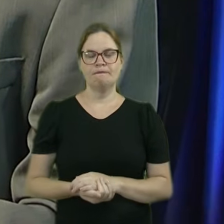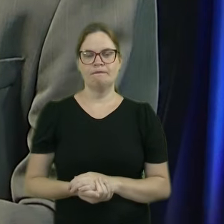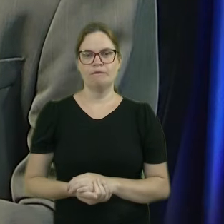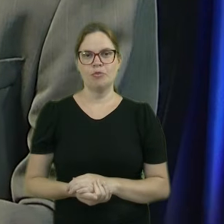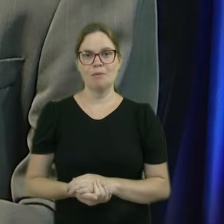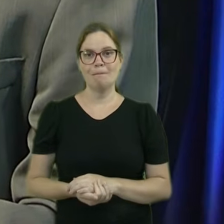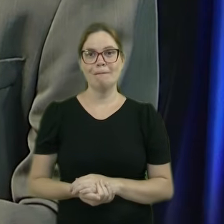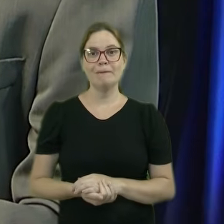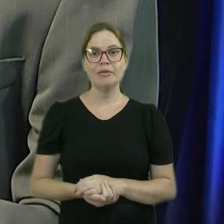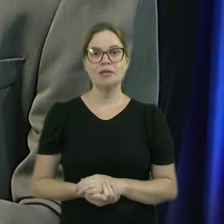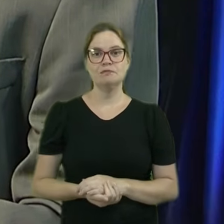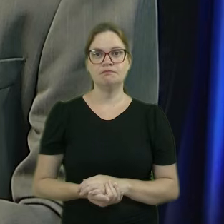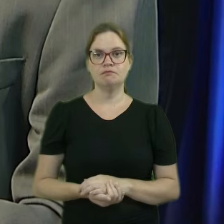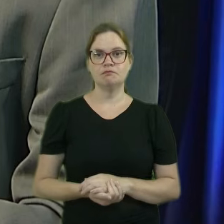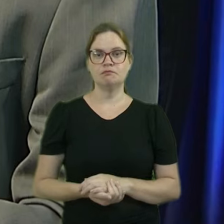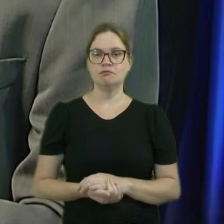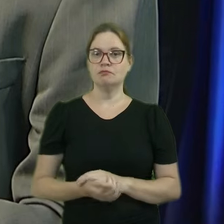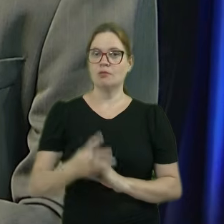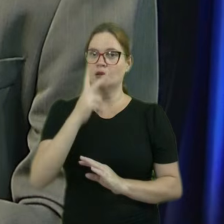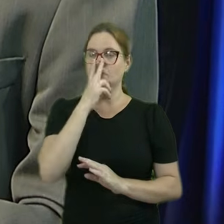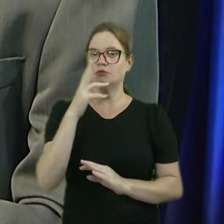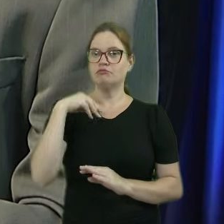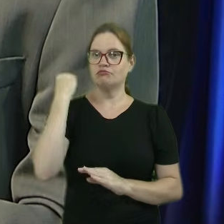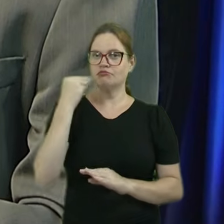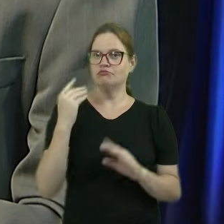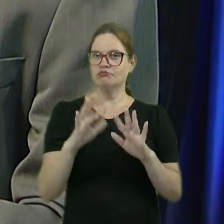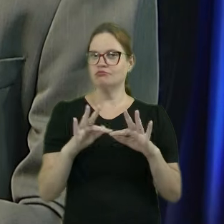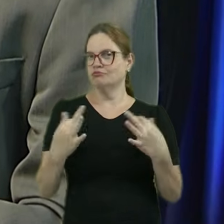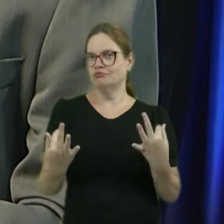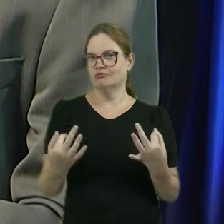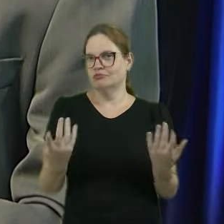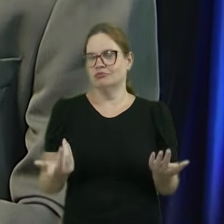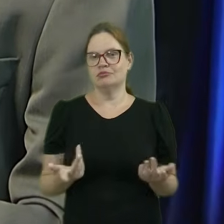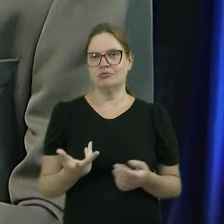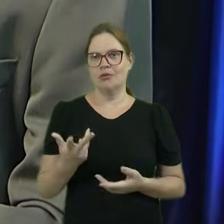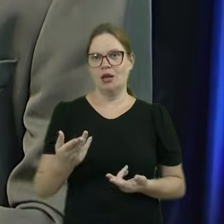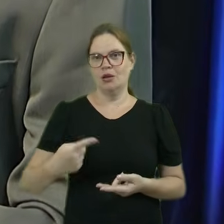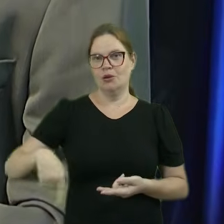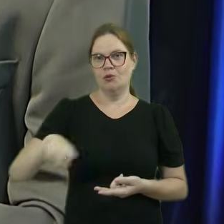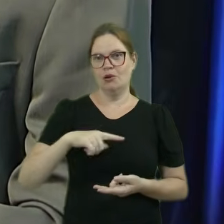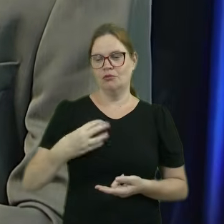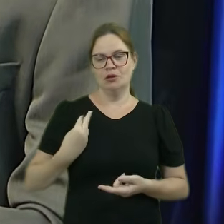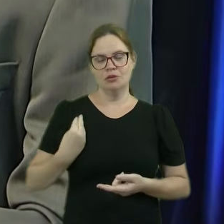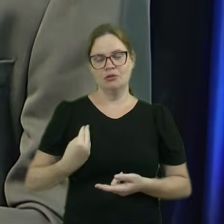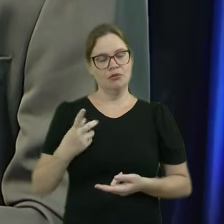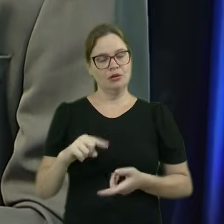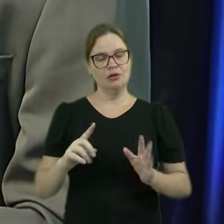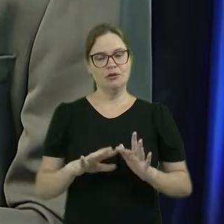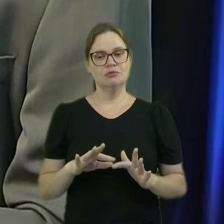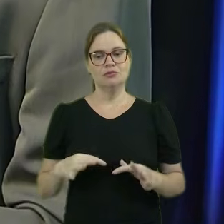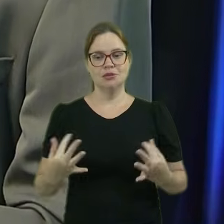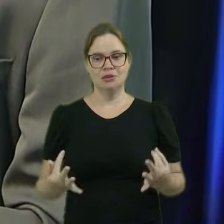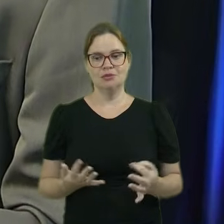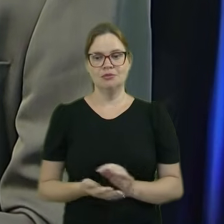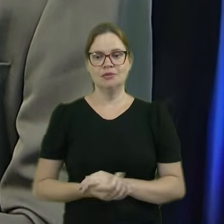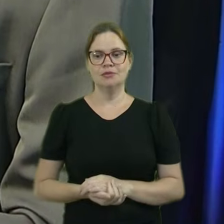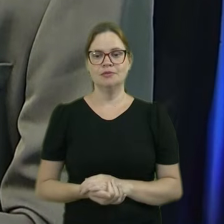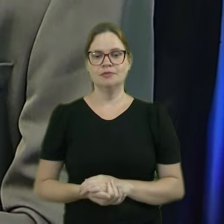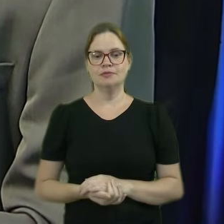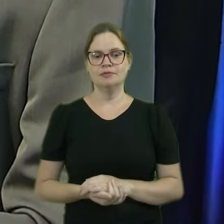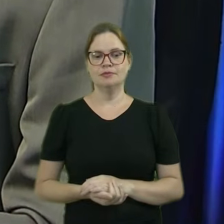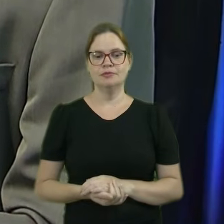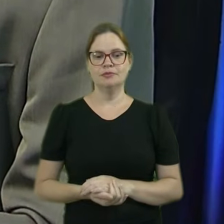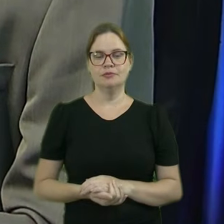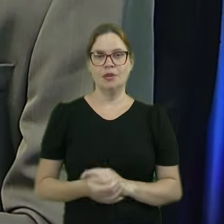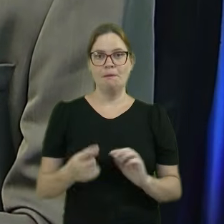aparentemente são simples, como a vida de todos nós é simples. Não era